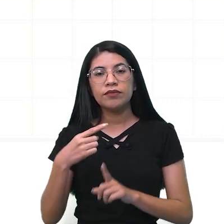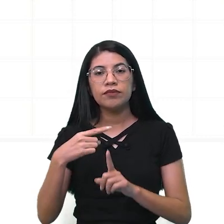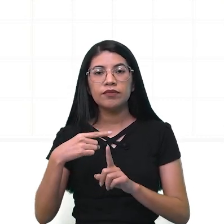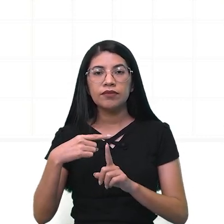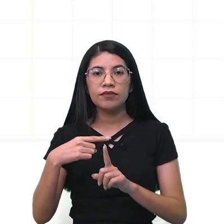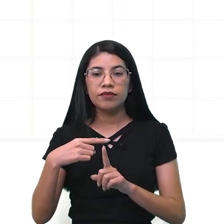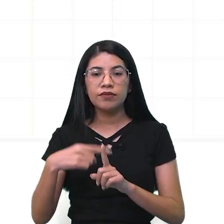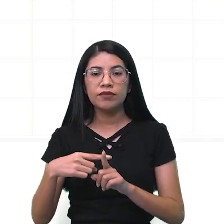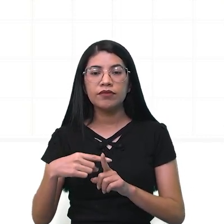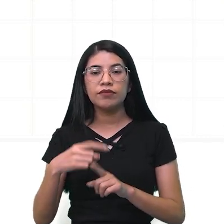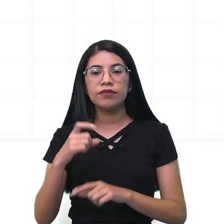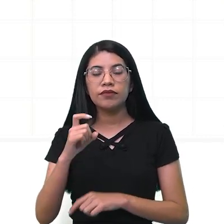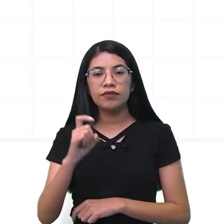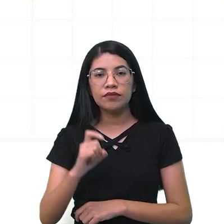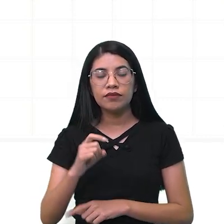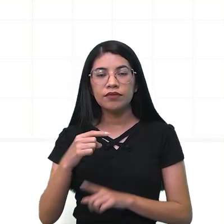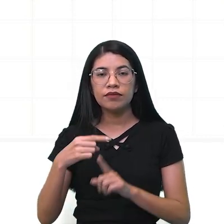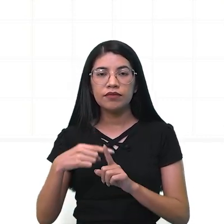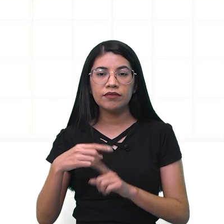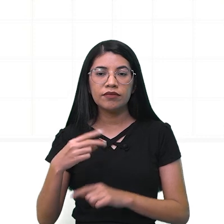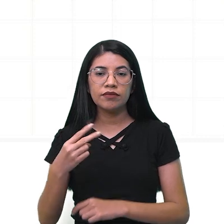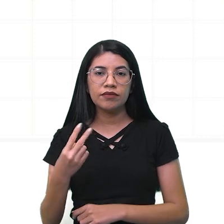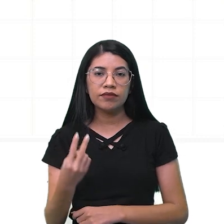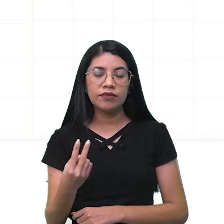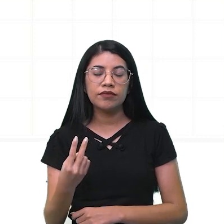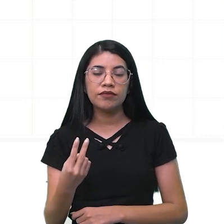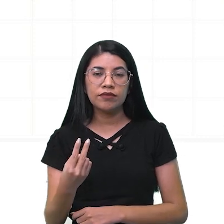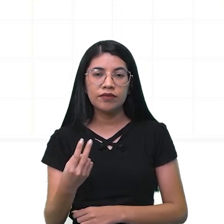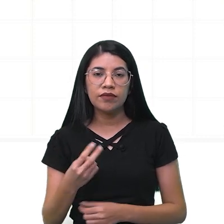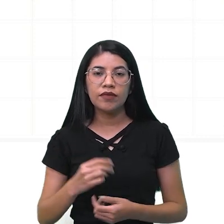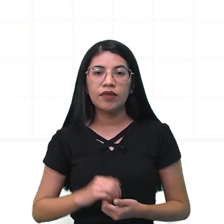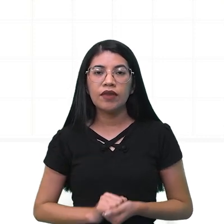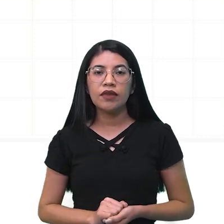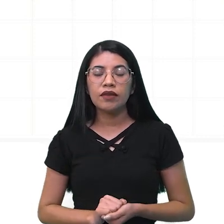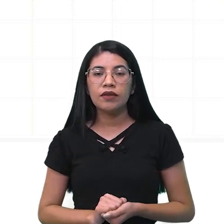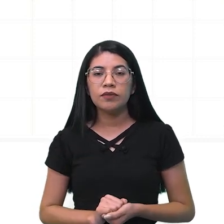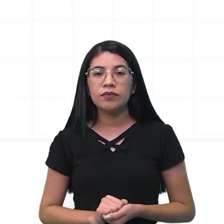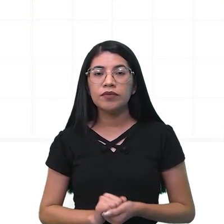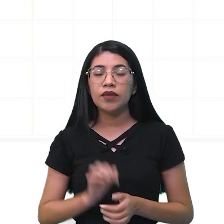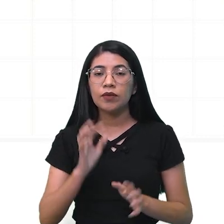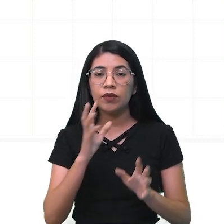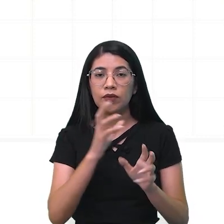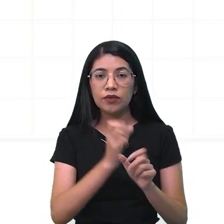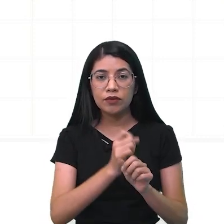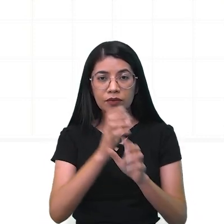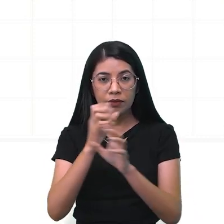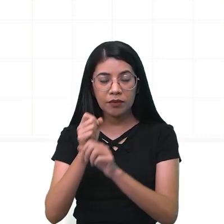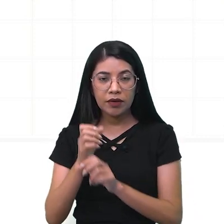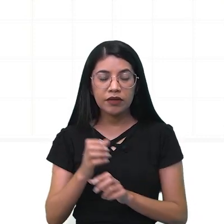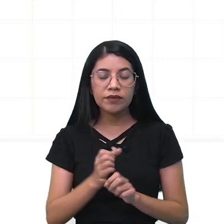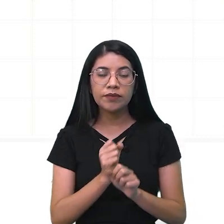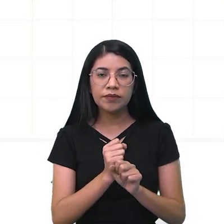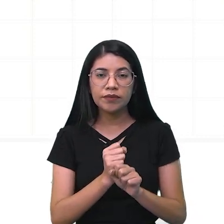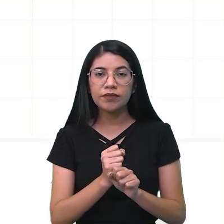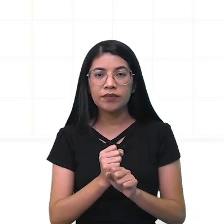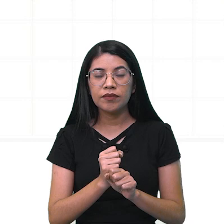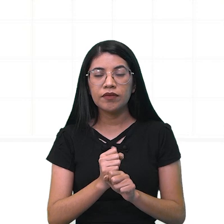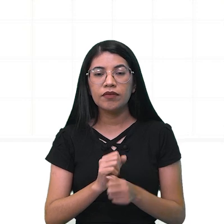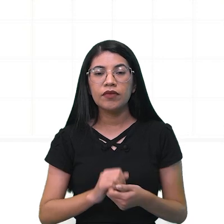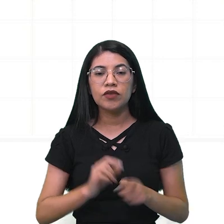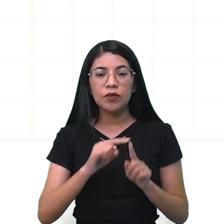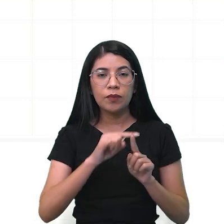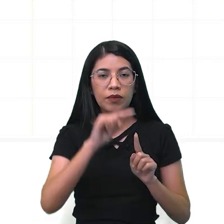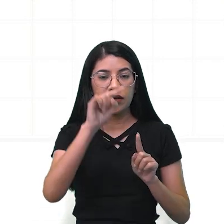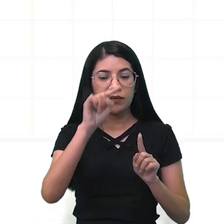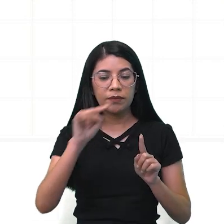mais x mais 2. Tudo bem? Somei todos os lados. Ó, esse aqui é um lado